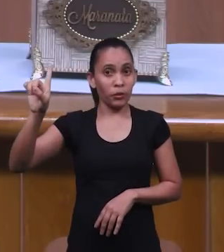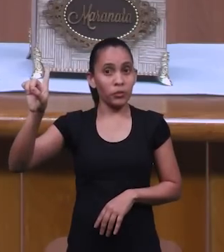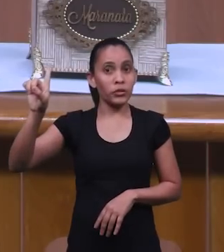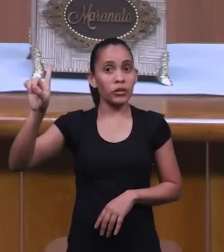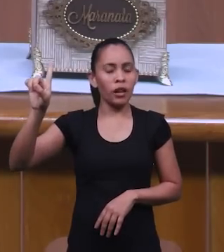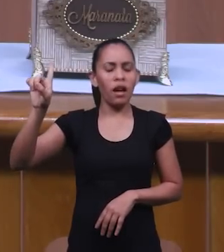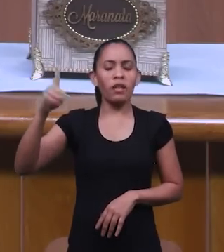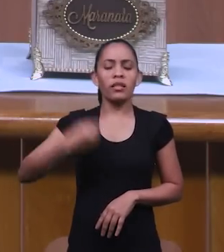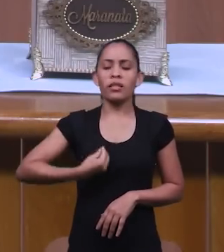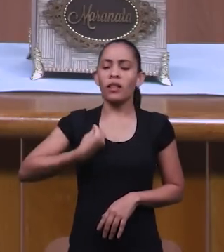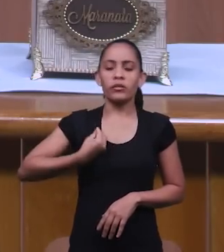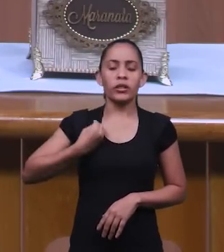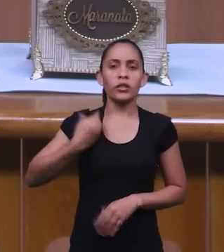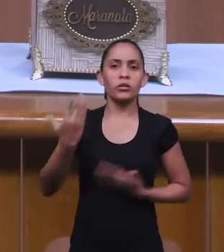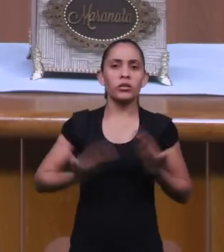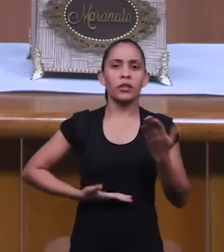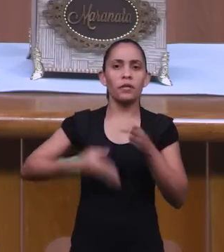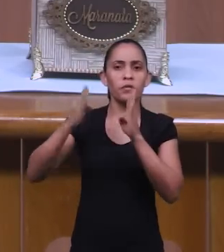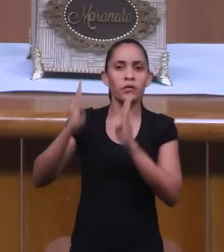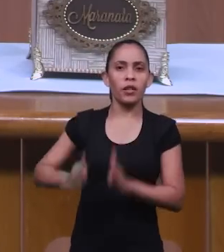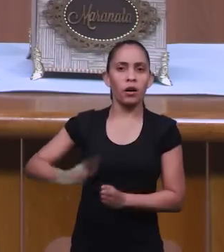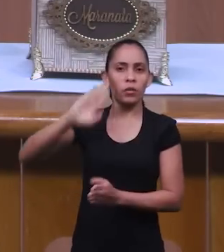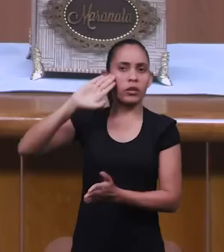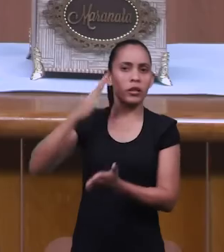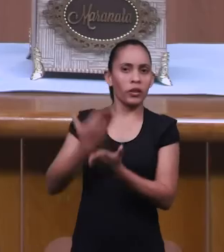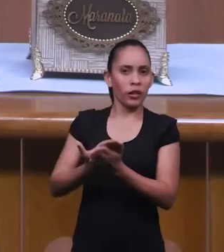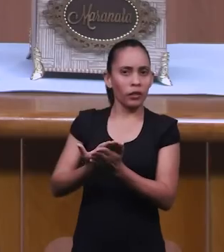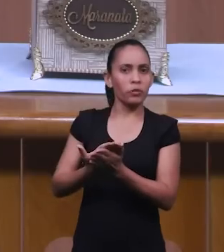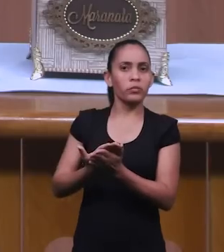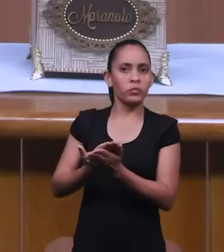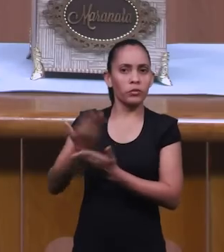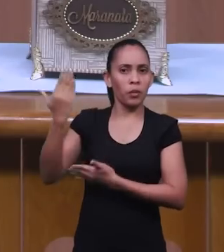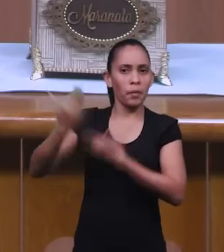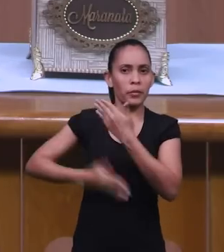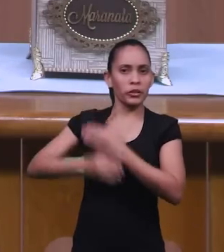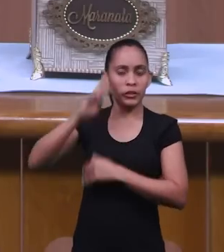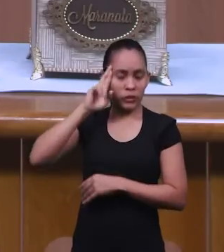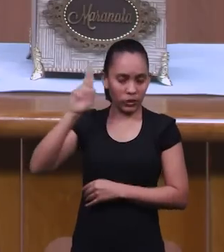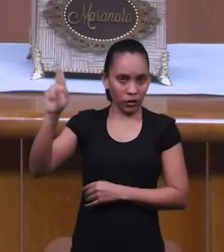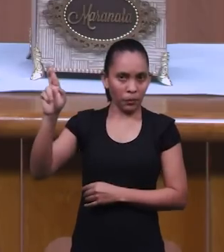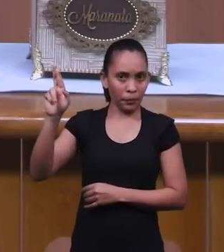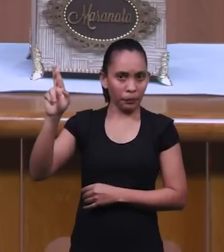dos fiéis, daqueles que creem, daqueles que estão na presença do Senhor. Então,